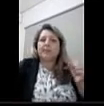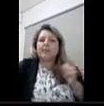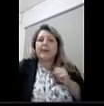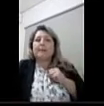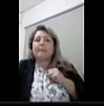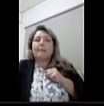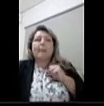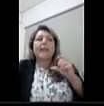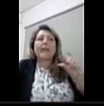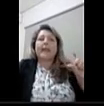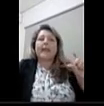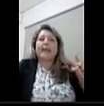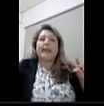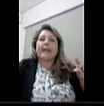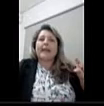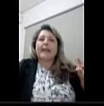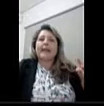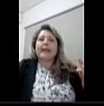de P e B,